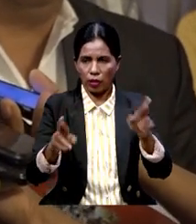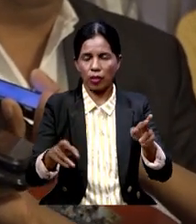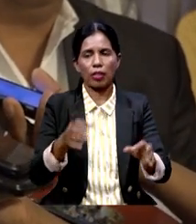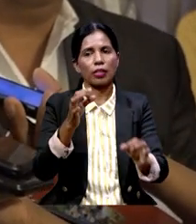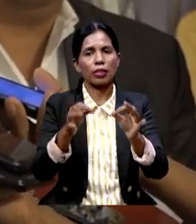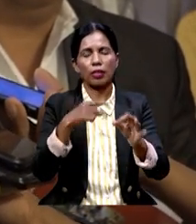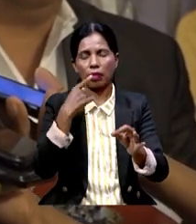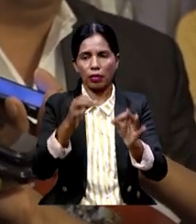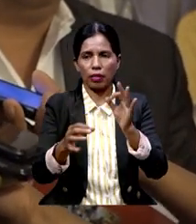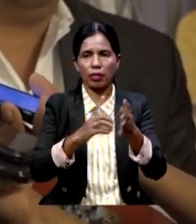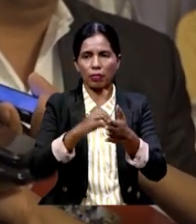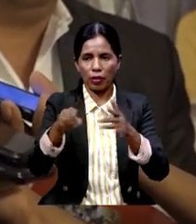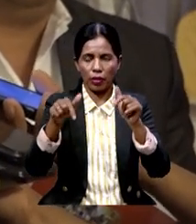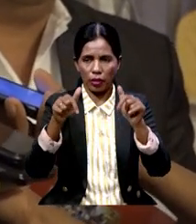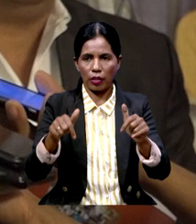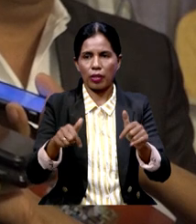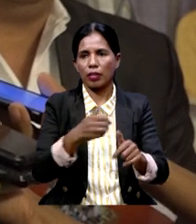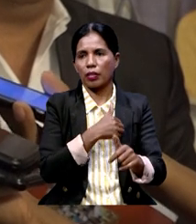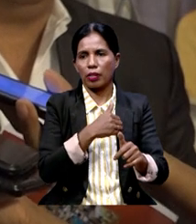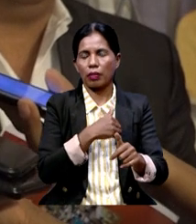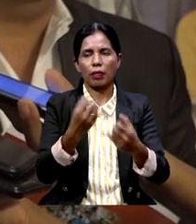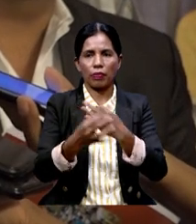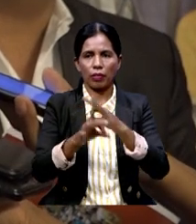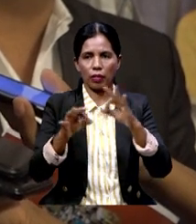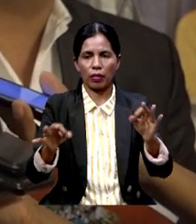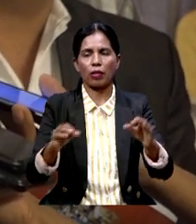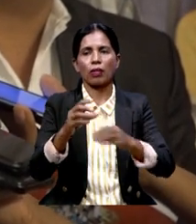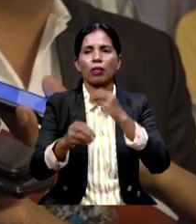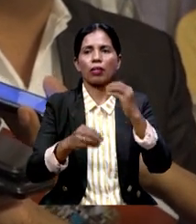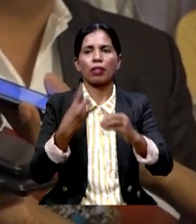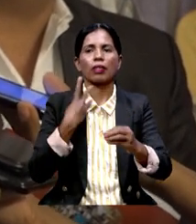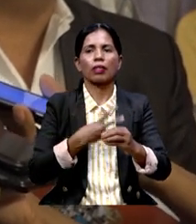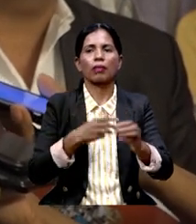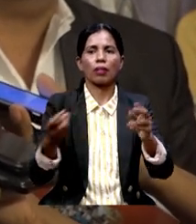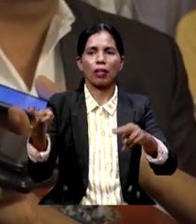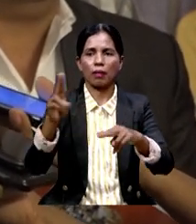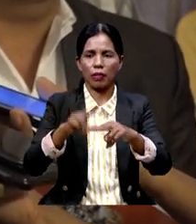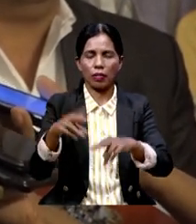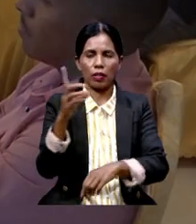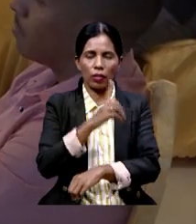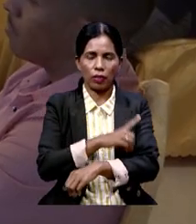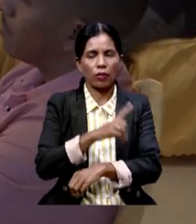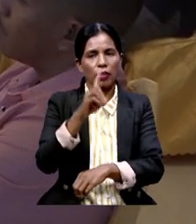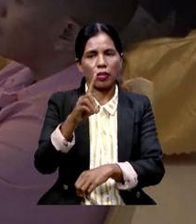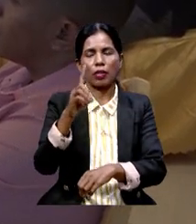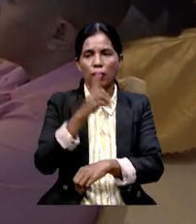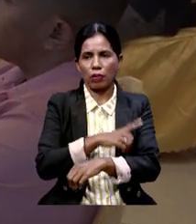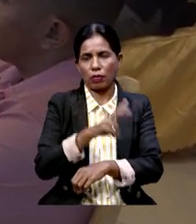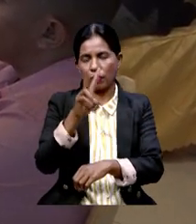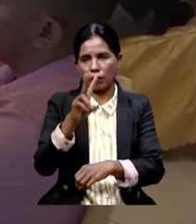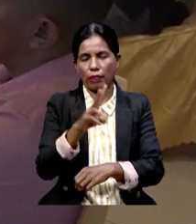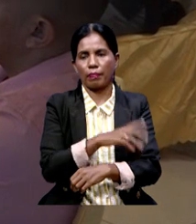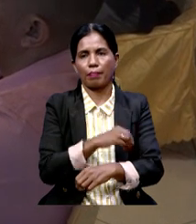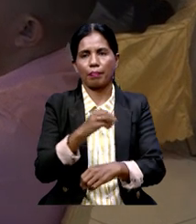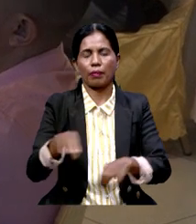ia semana ida ne maka se sidauk bele hotu, atau significa katak ita bele extende tan loron ida, loron rua. Candidato trabalhador